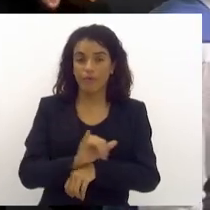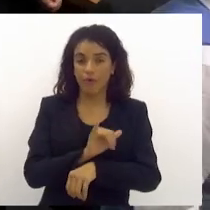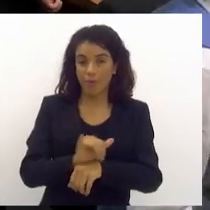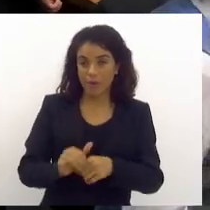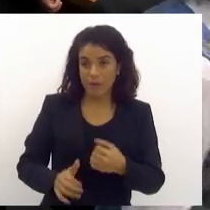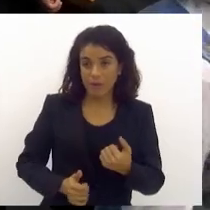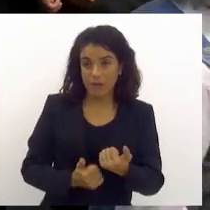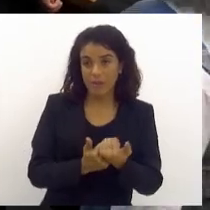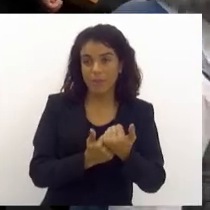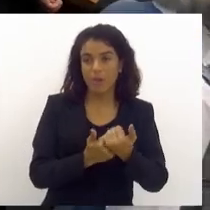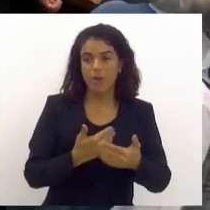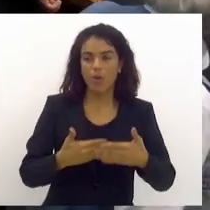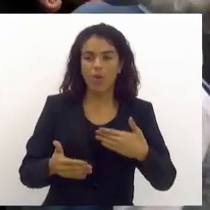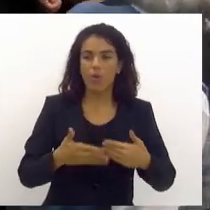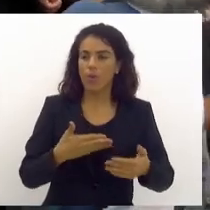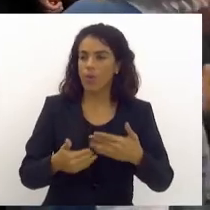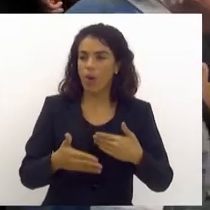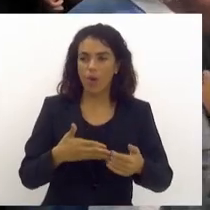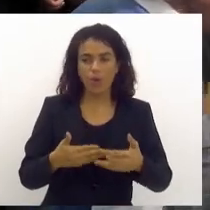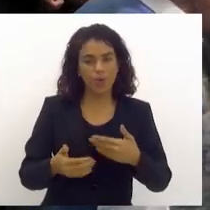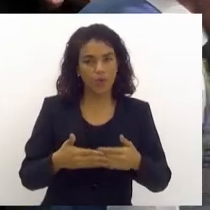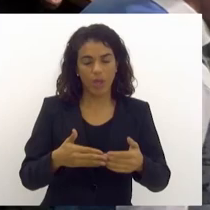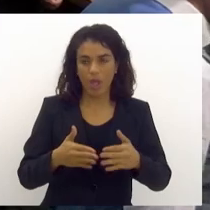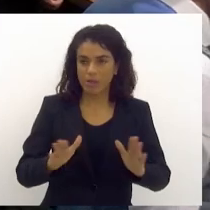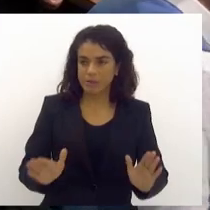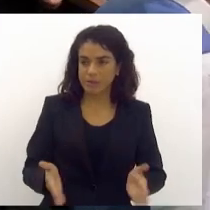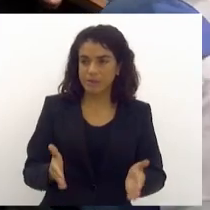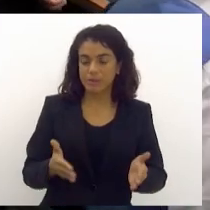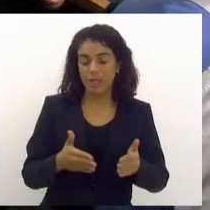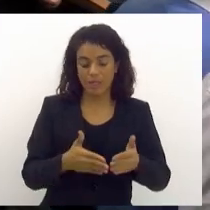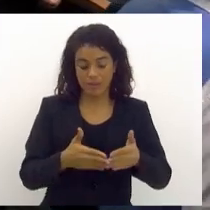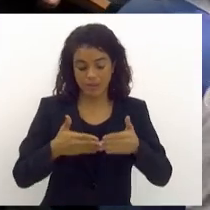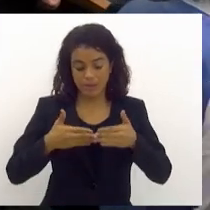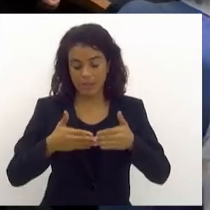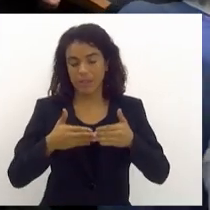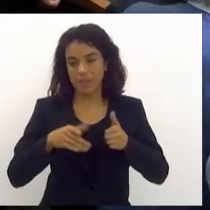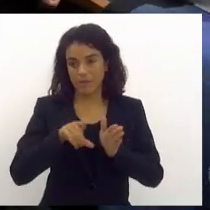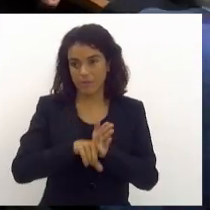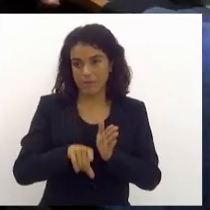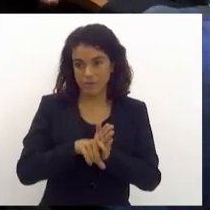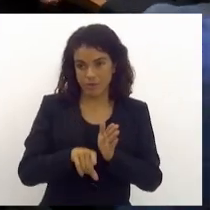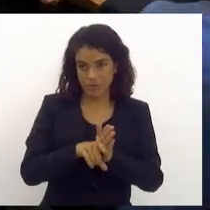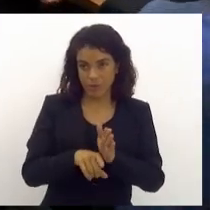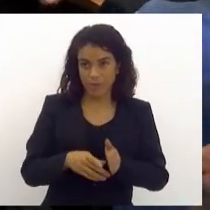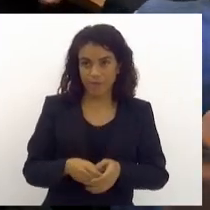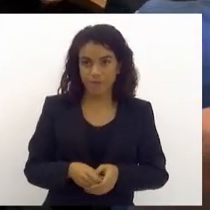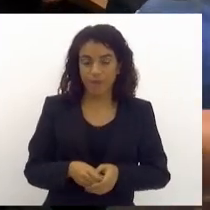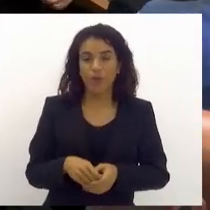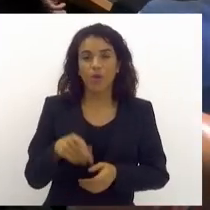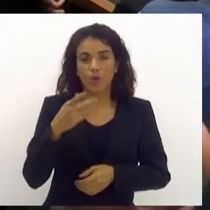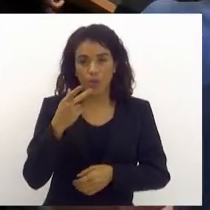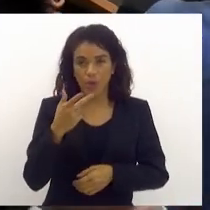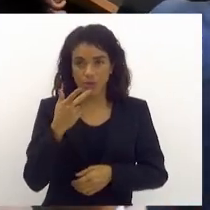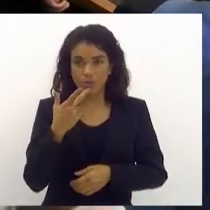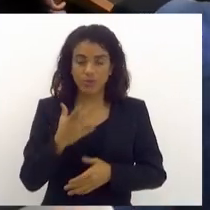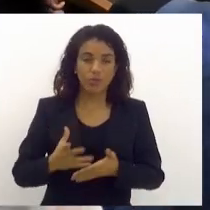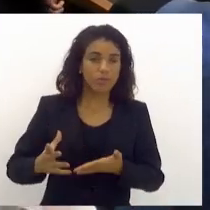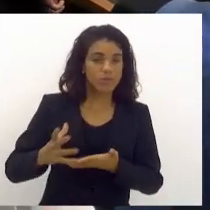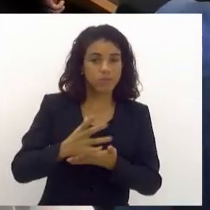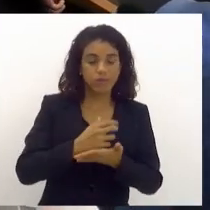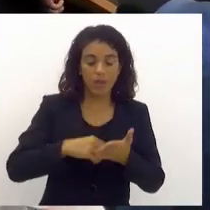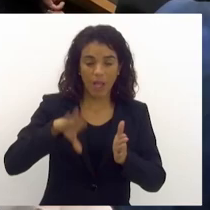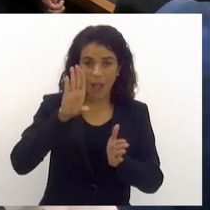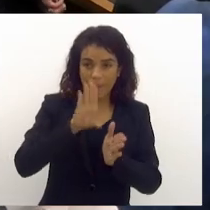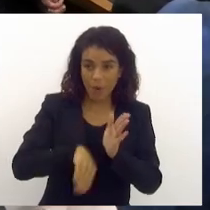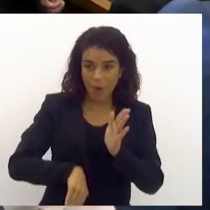apoiar qualquer forma de incentivo fiscal ou tributário. Quando o senhor capou tudo, o senhor está dizendo